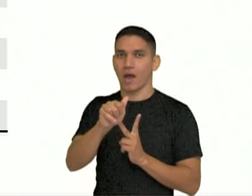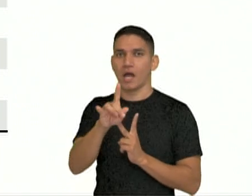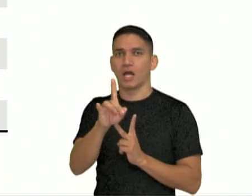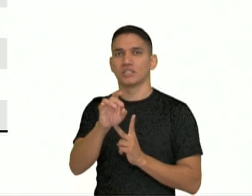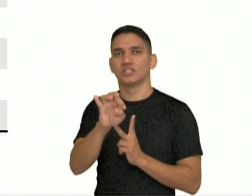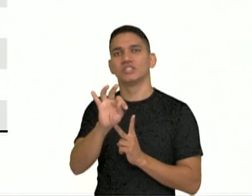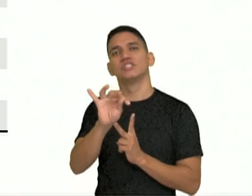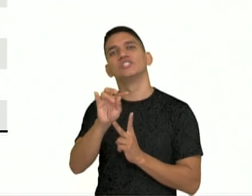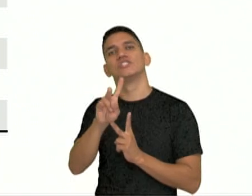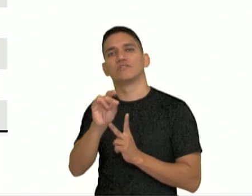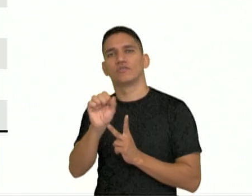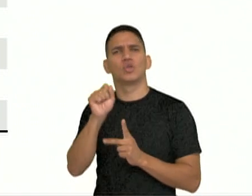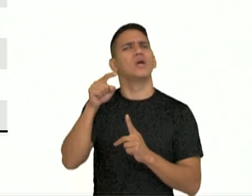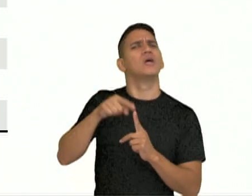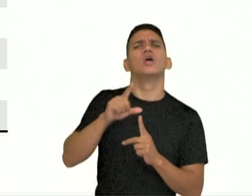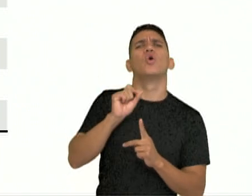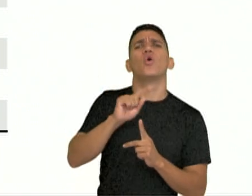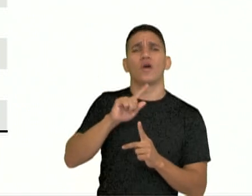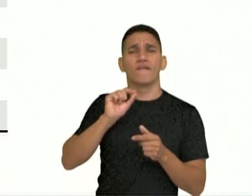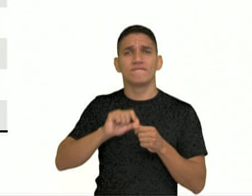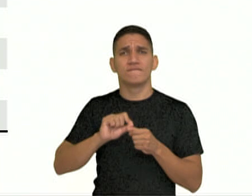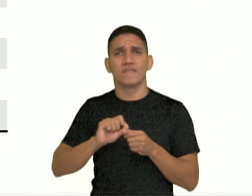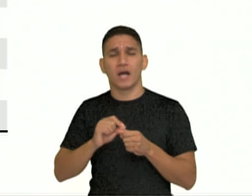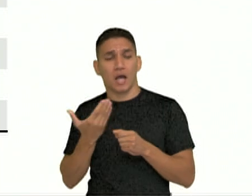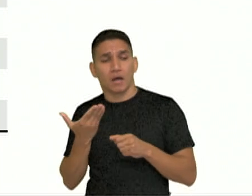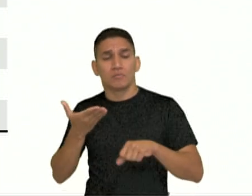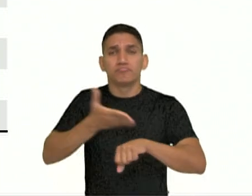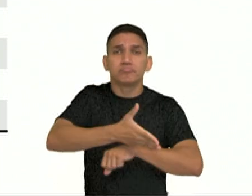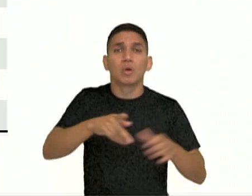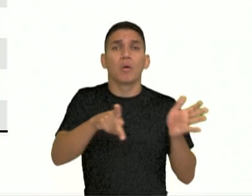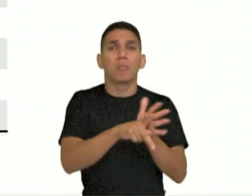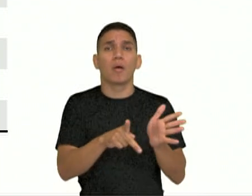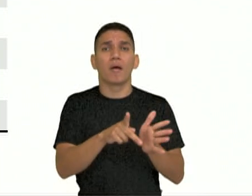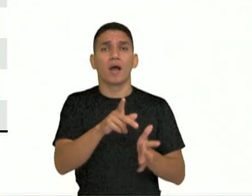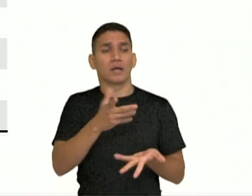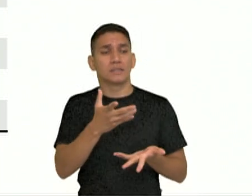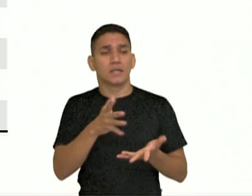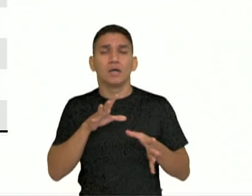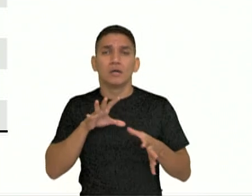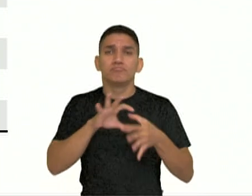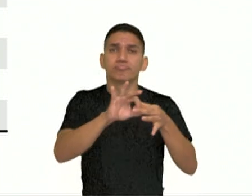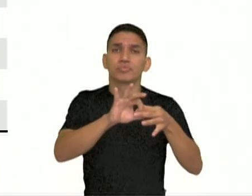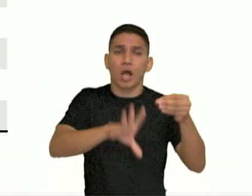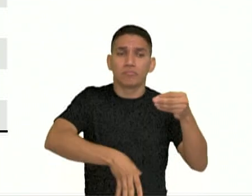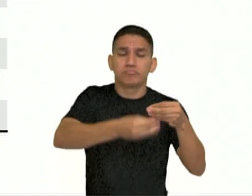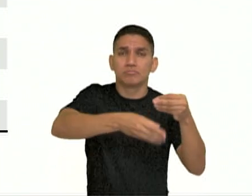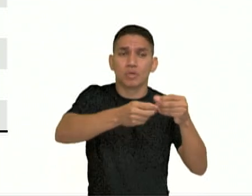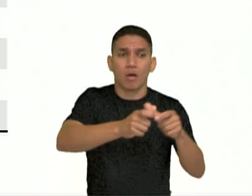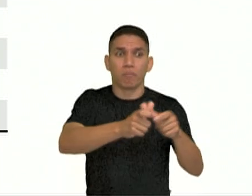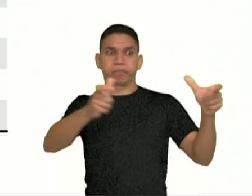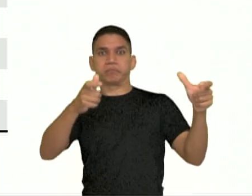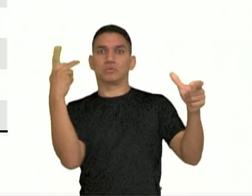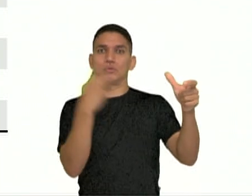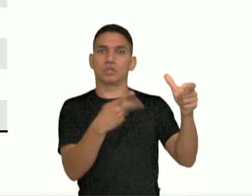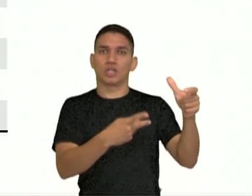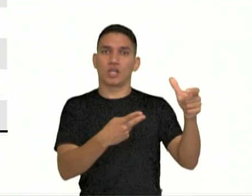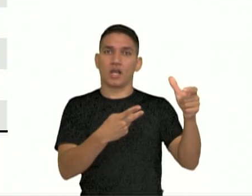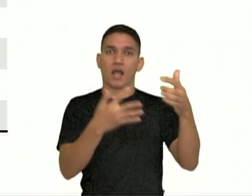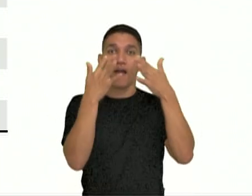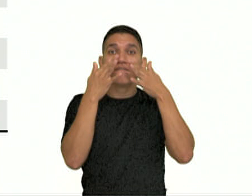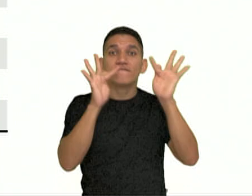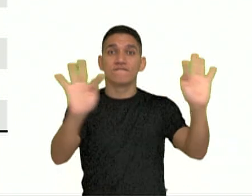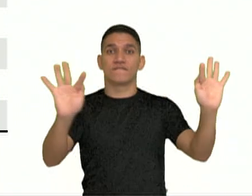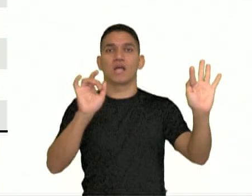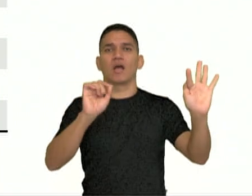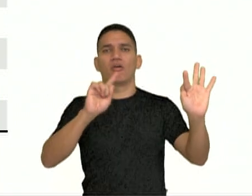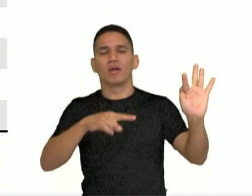aquele ali que age de maneira aditiva sobre o fenótipo, ou seja, ele aumenta o fenótipo, vamos dizer que ele deixa mais evidente. Por exemplo, na cor